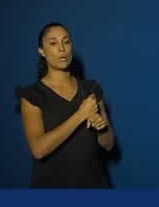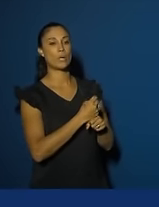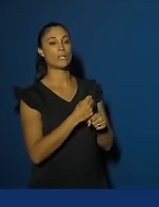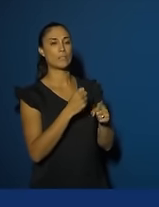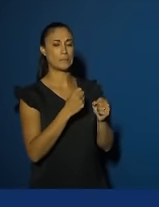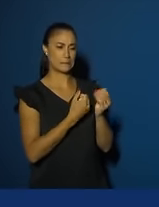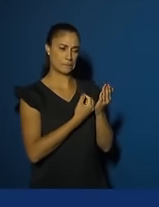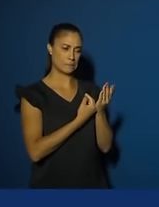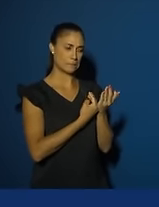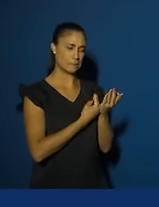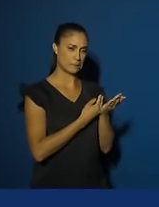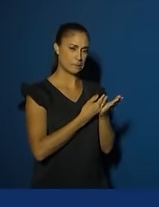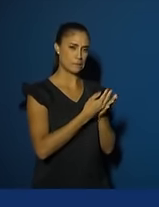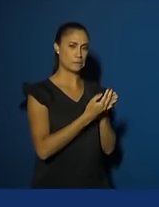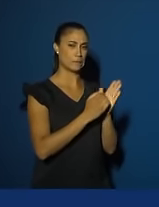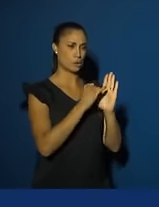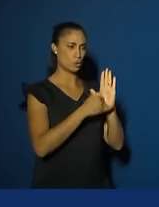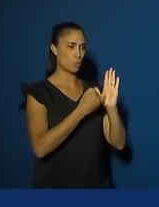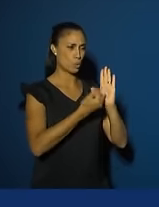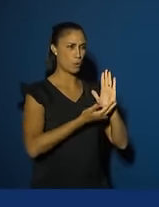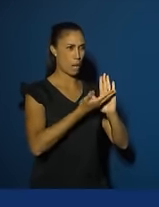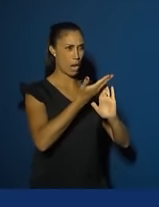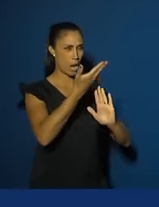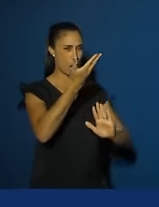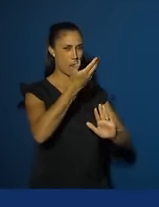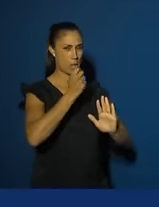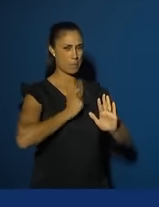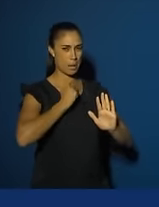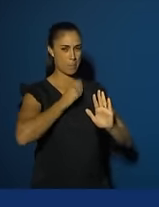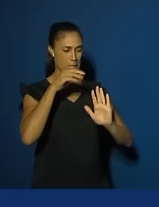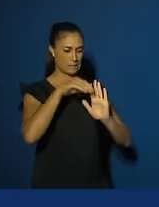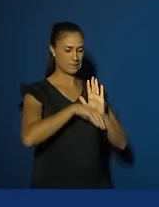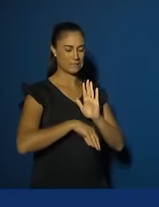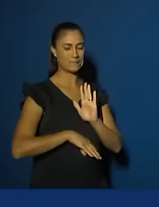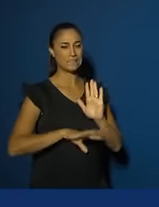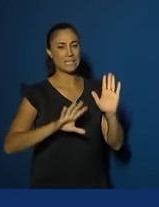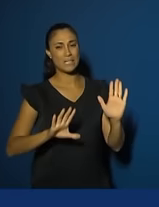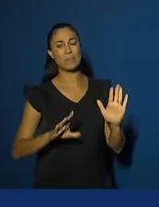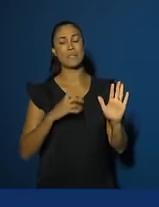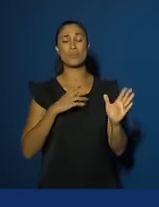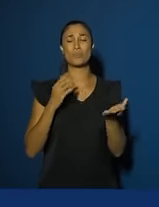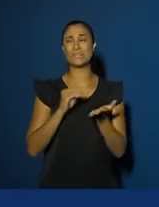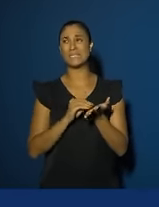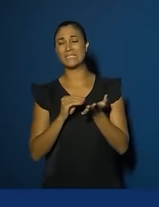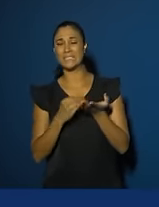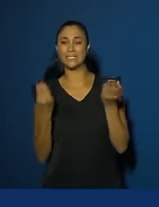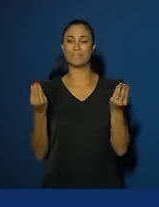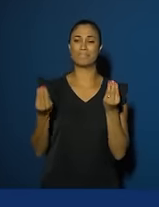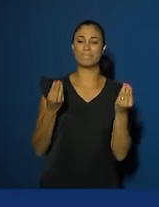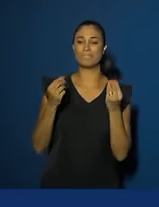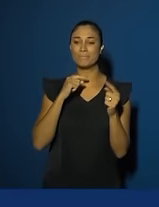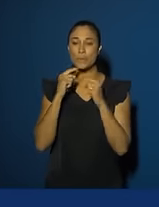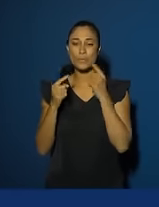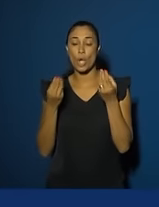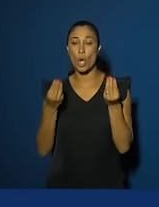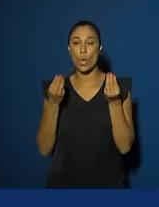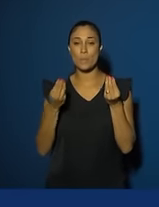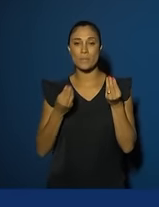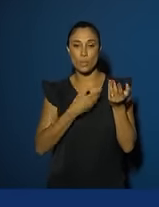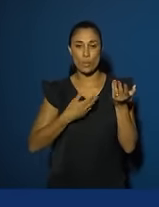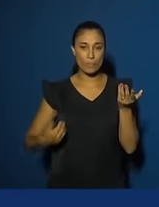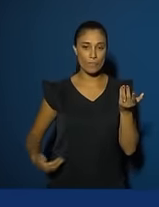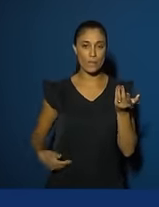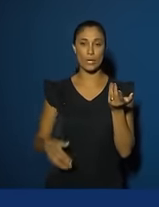trimestre muito ruim um juro subindo uma bolsa caindo dólar 520 uma incerteza de qual seria o plano fiscal do governo